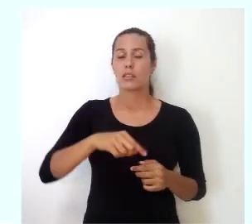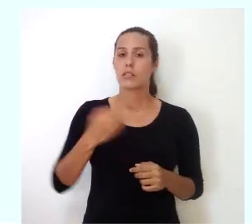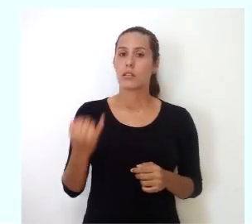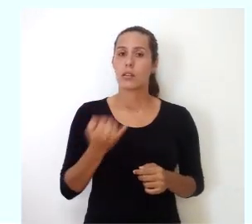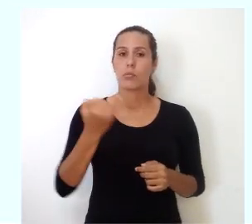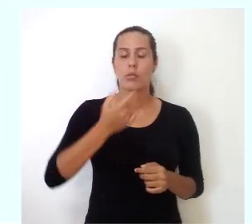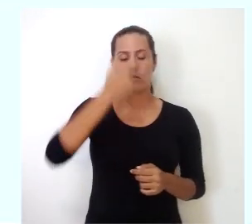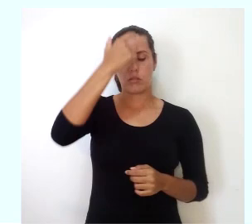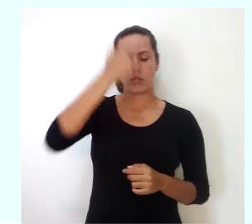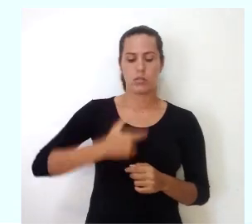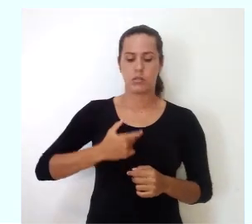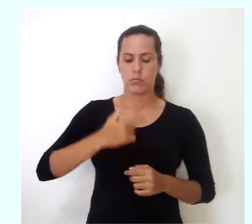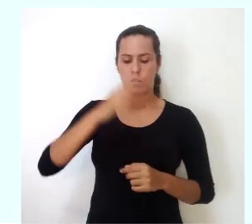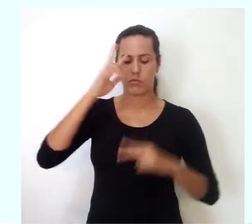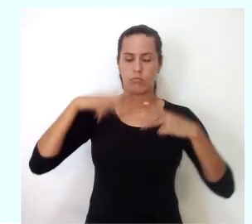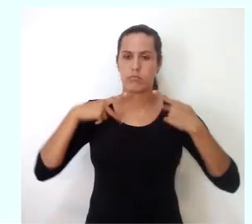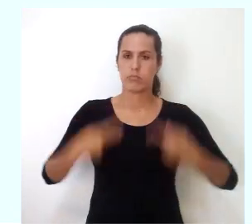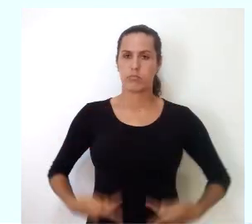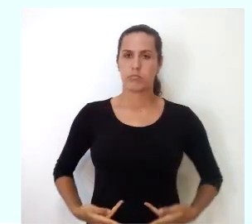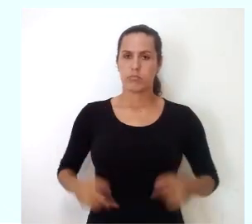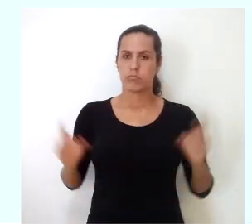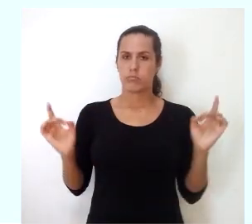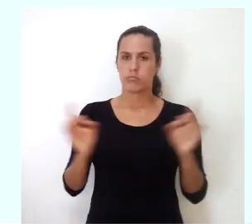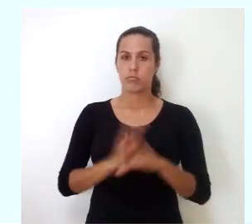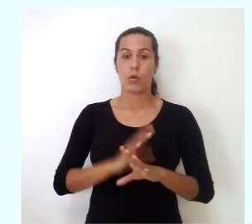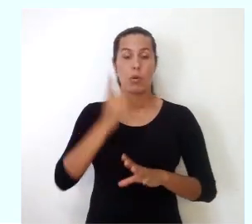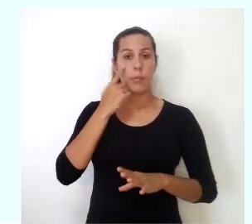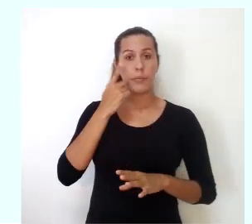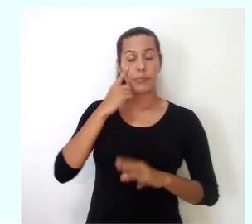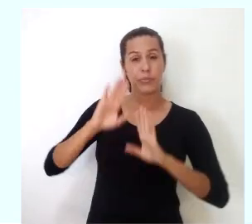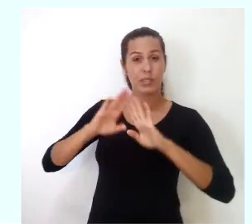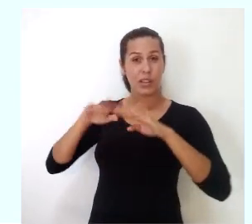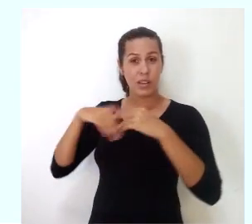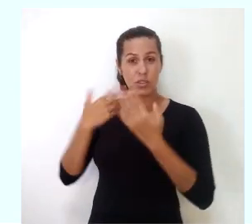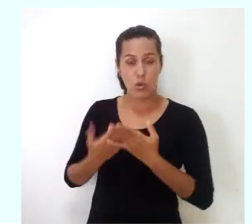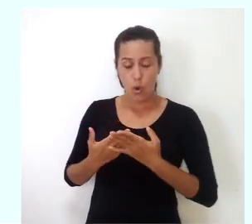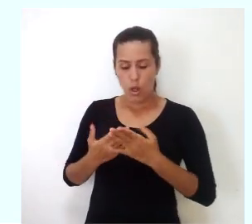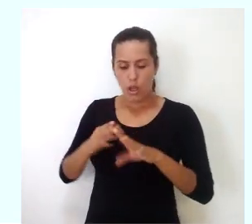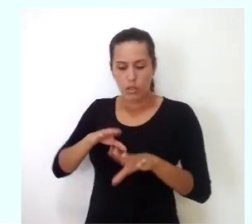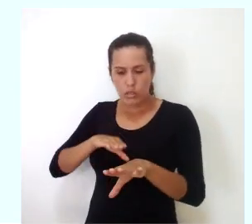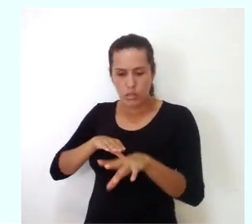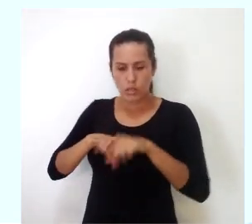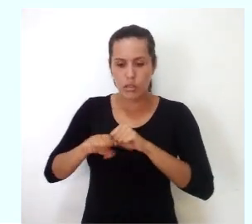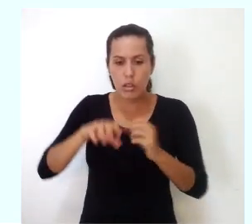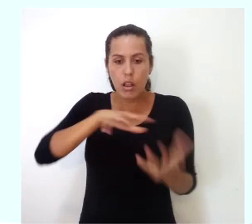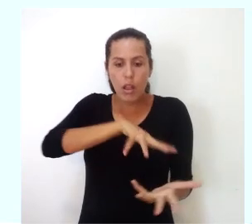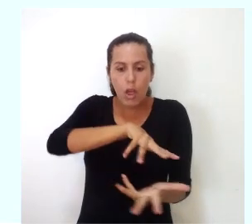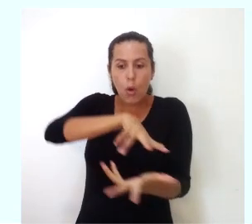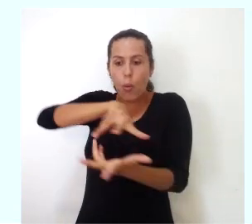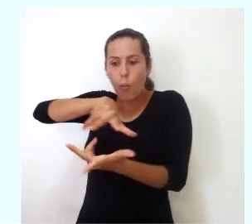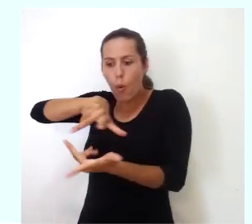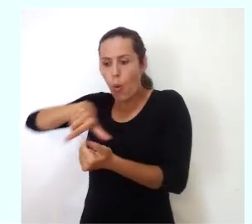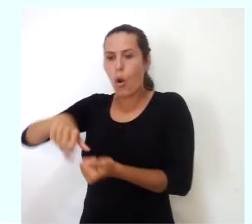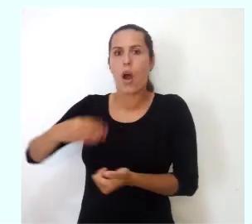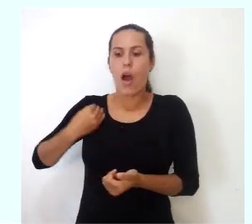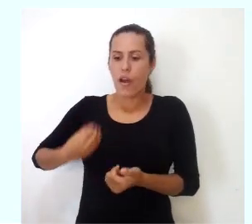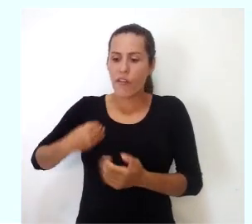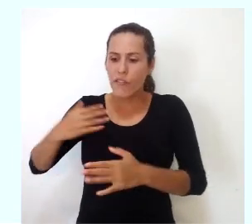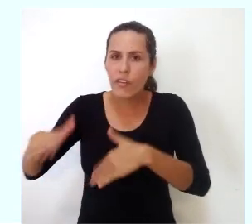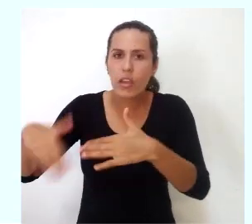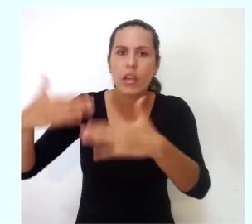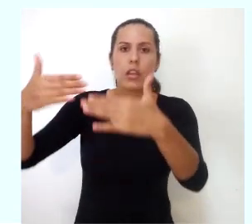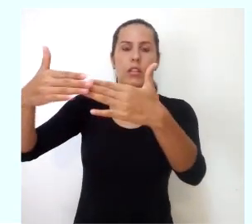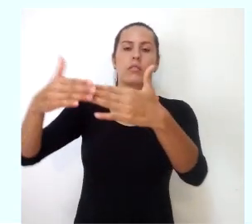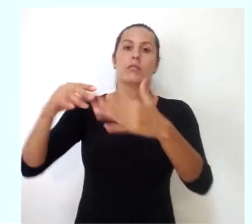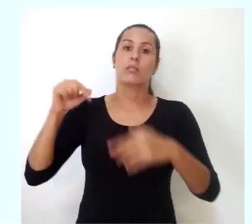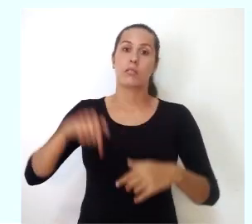cidadão. Lembrem-se que na escola a gente forma para o mundo, para a vida, a gente se forma para o mundo, para a vida. Então